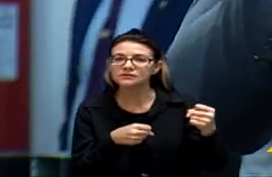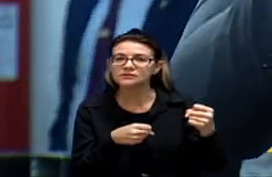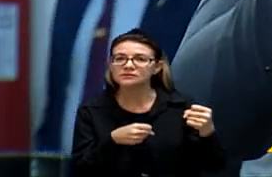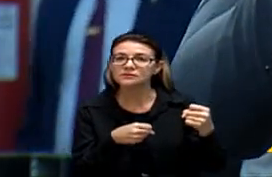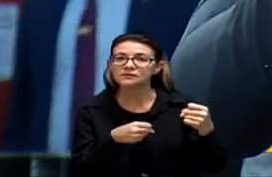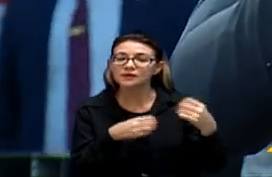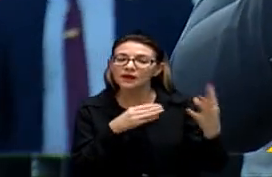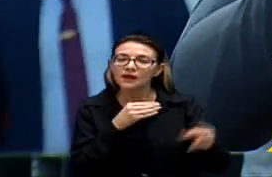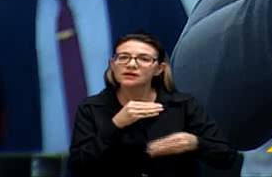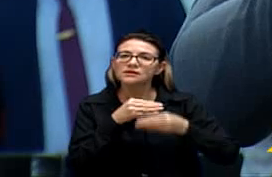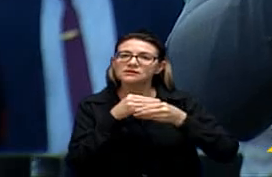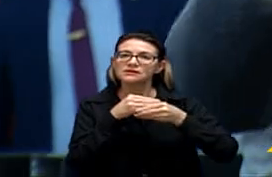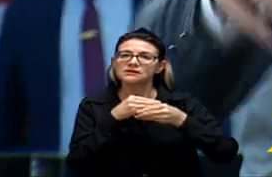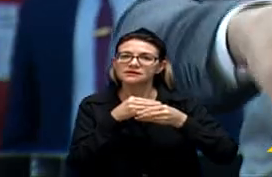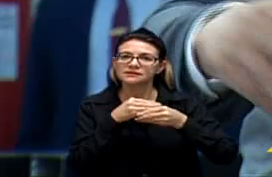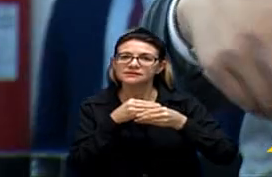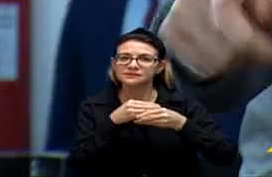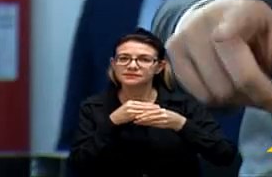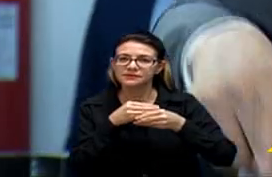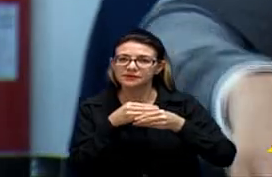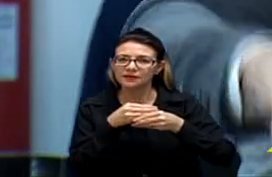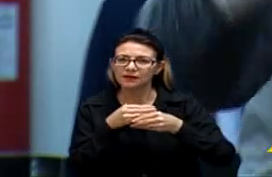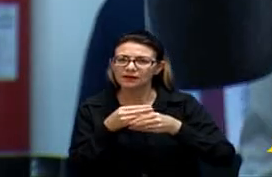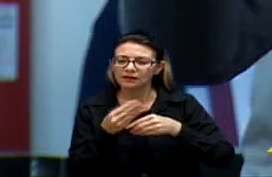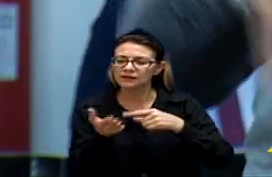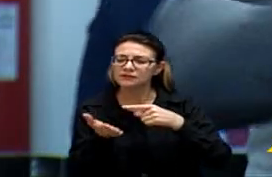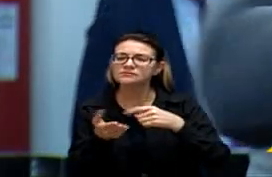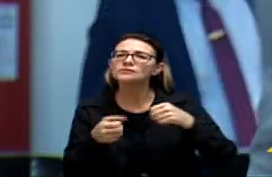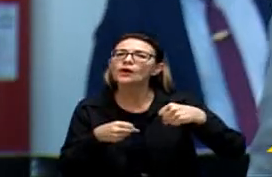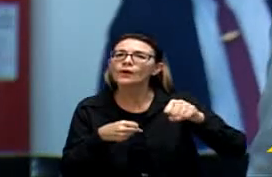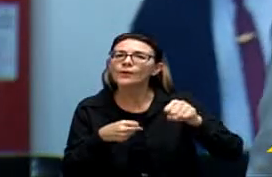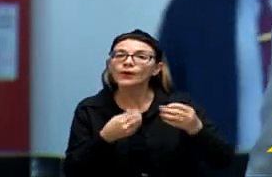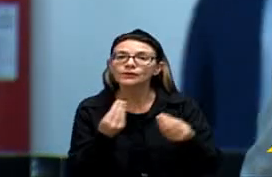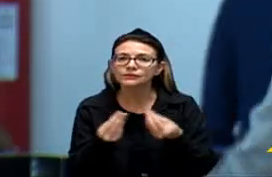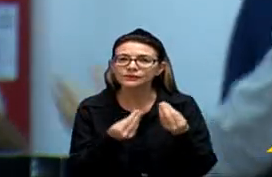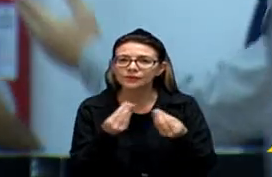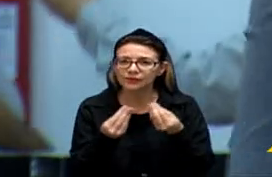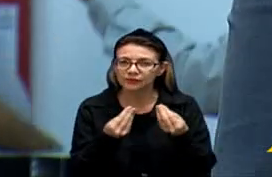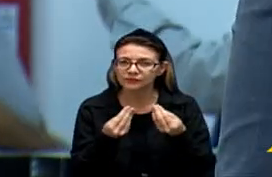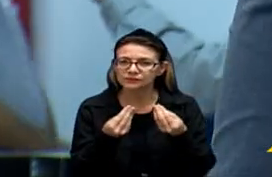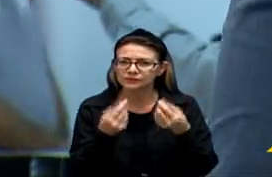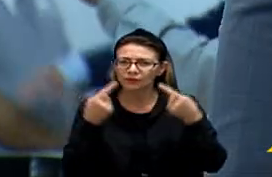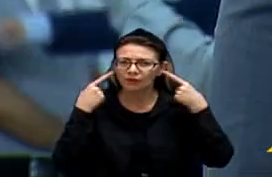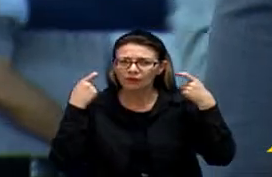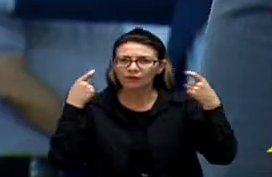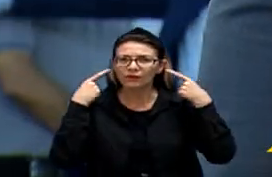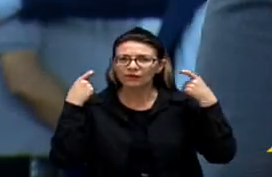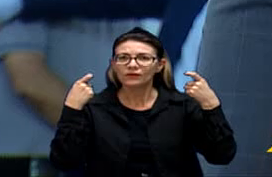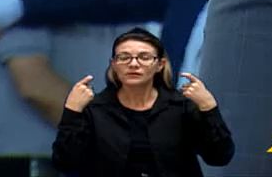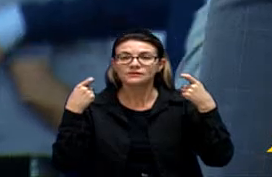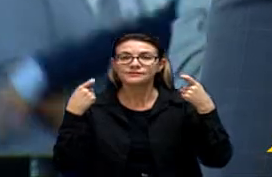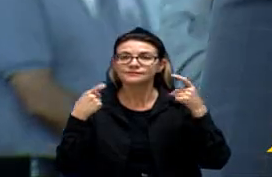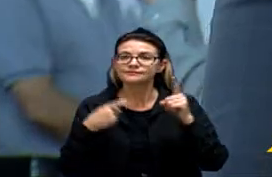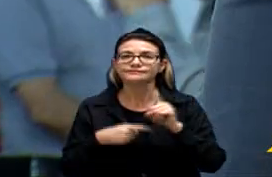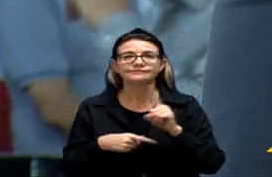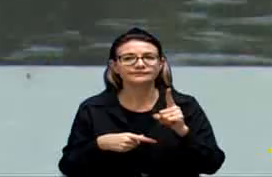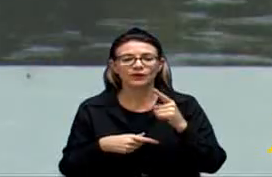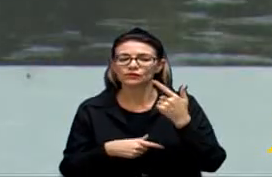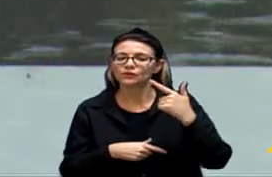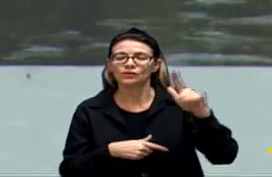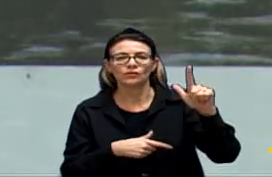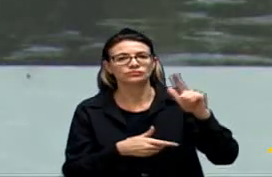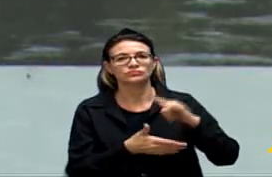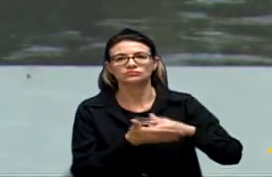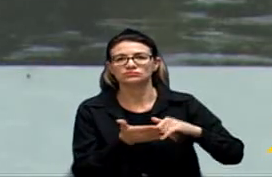esse incentivo né de colocar sua m tem estralador então desculpa Vou contratar outro pai de família trabalhador que quer fazer exatamente é muito